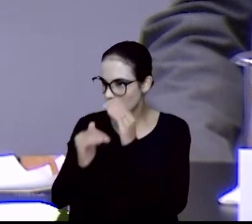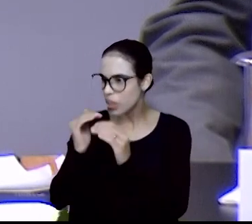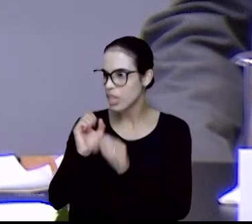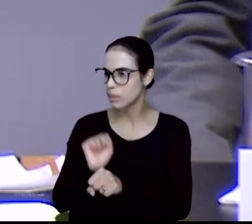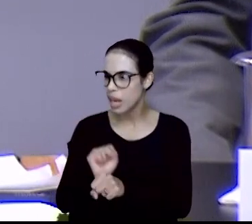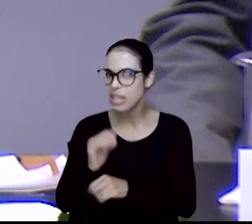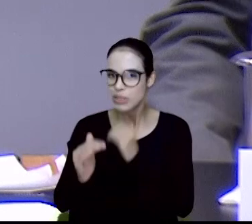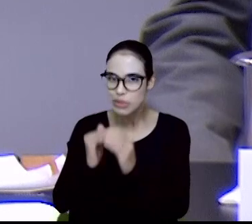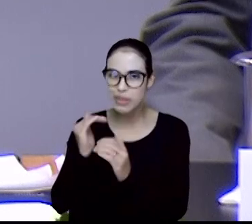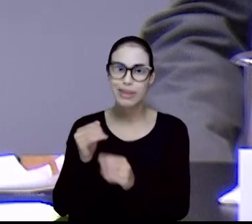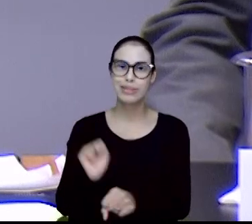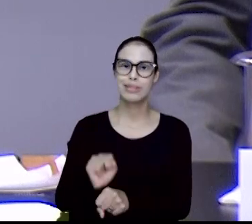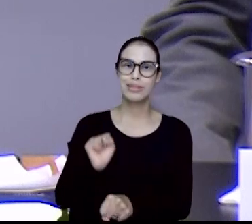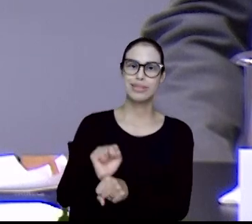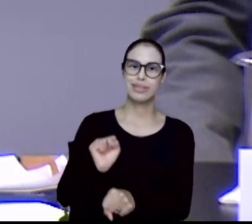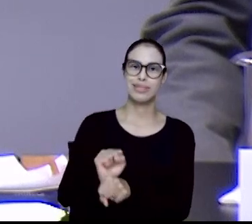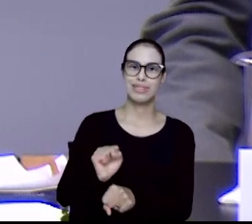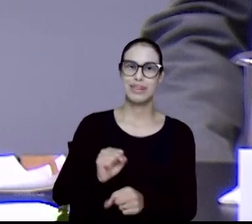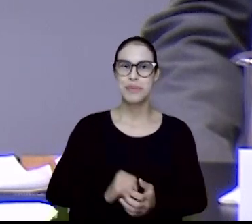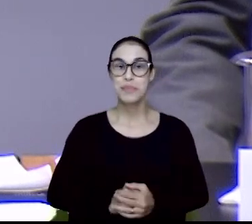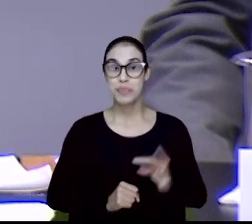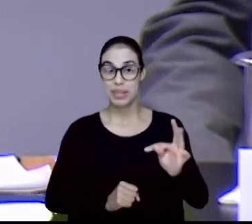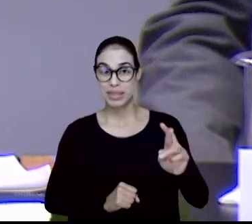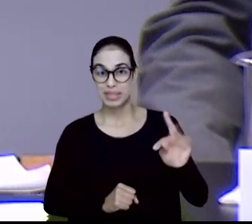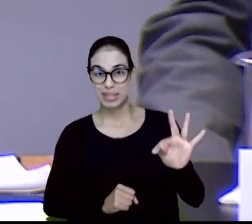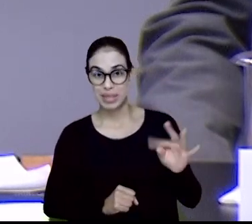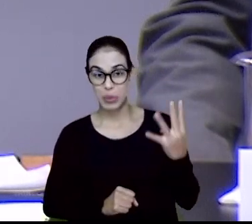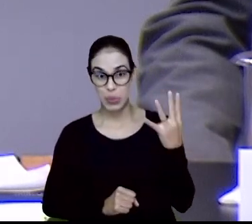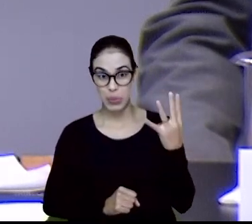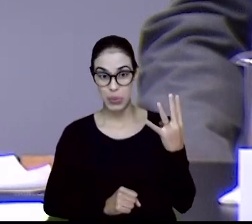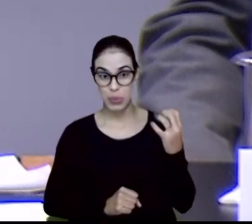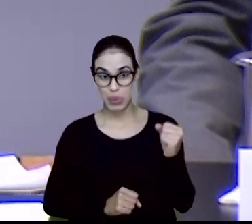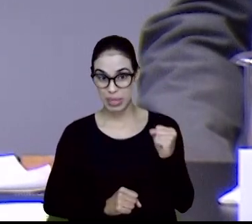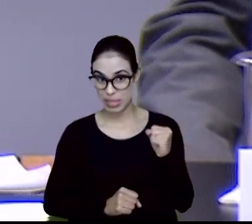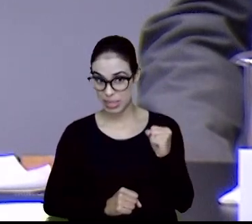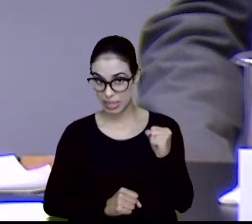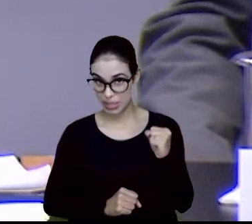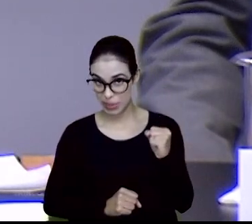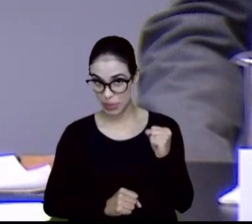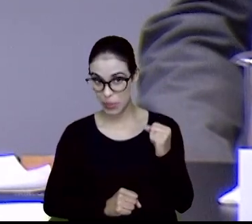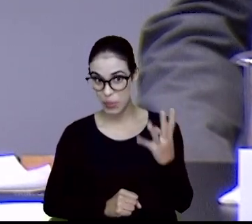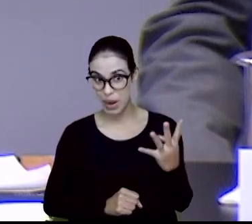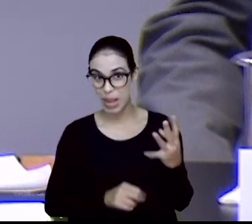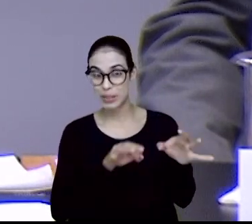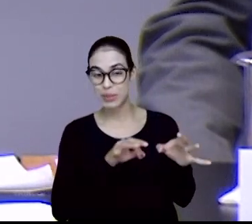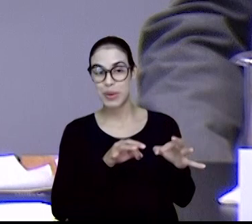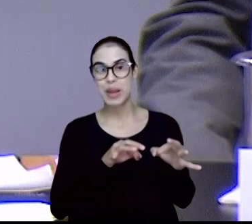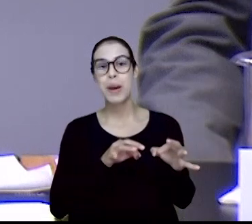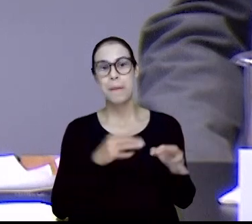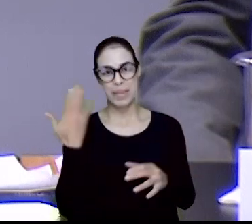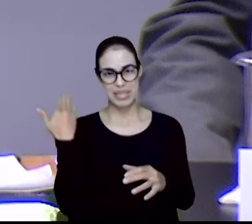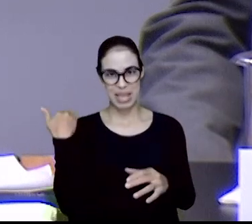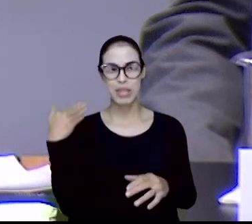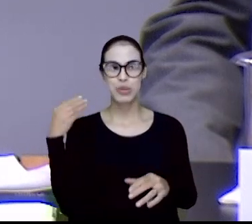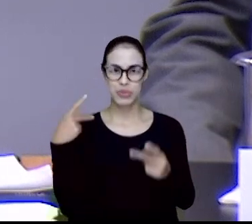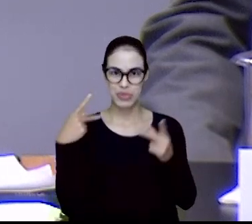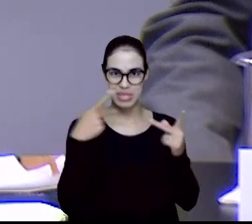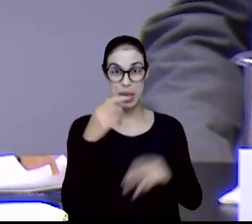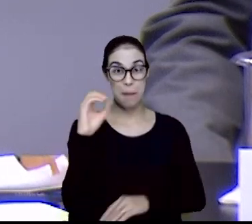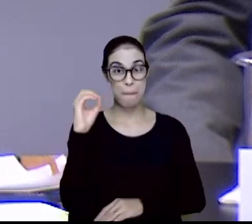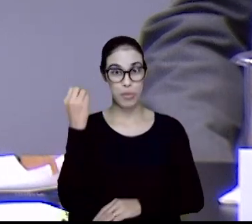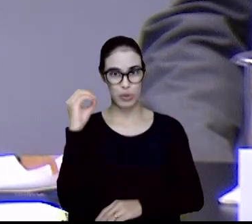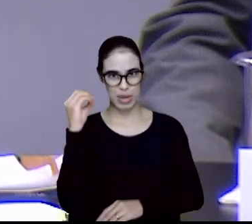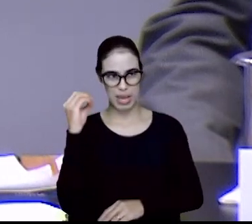chegar lá. O TRT4 já fizeram uma prova, eu mesmo tive em Porto Alegre recentemente, em que eles